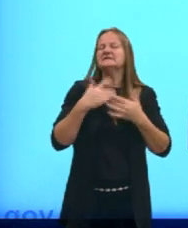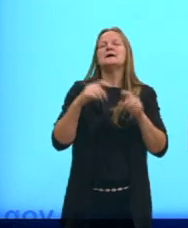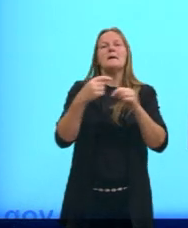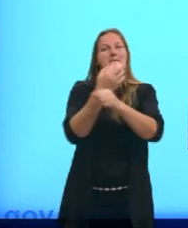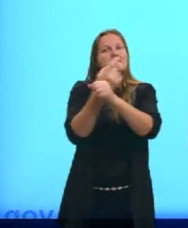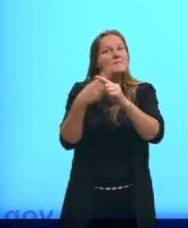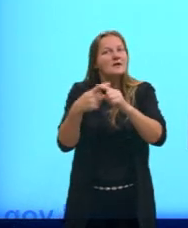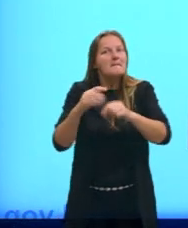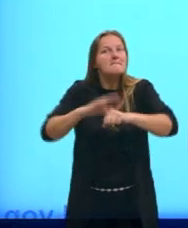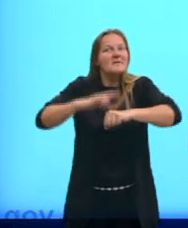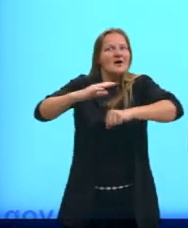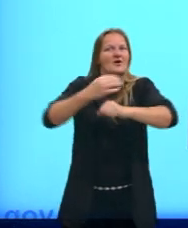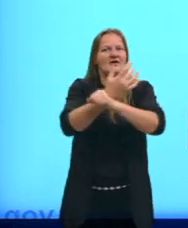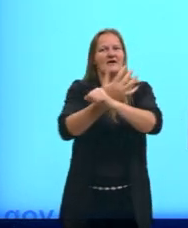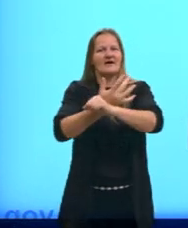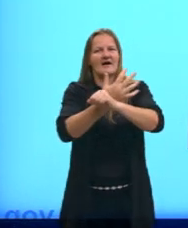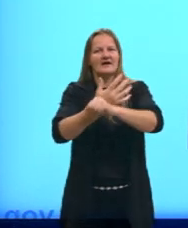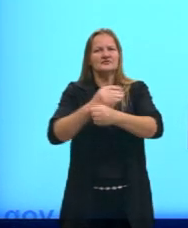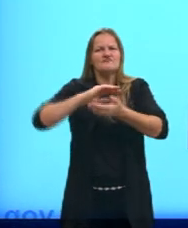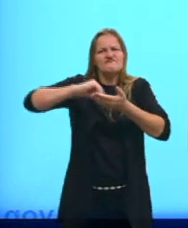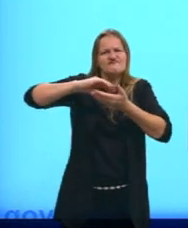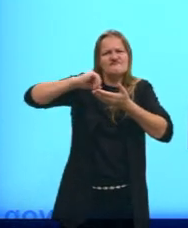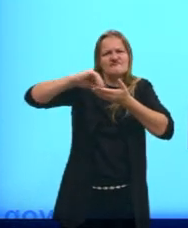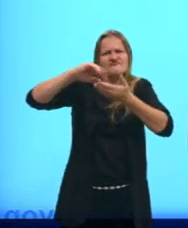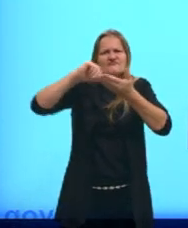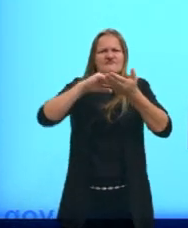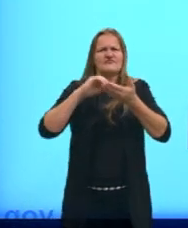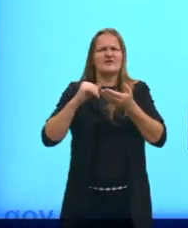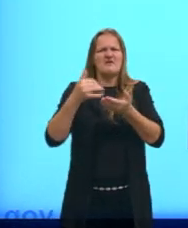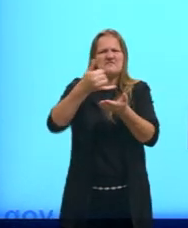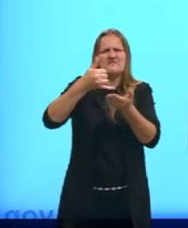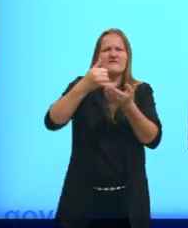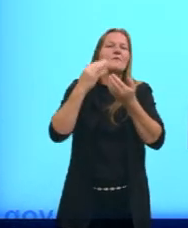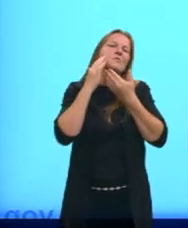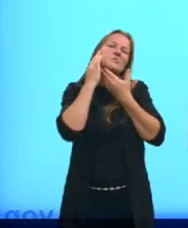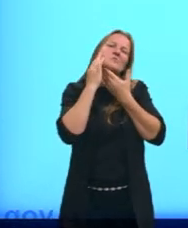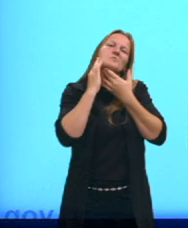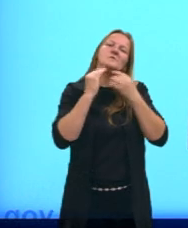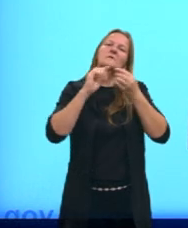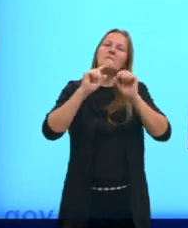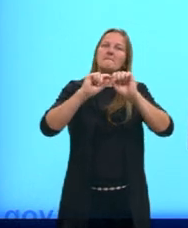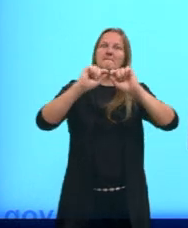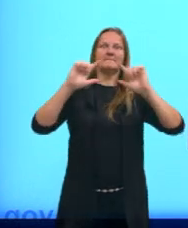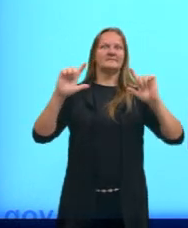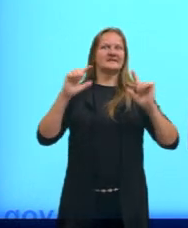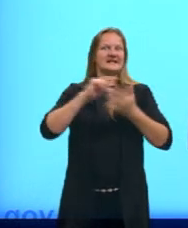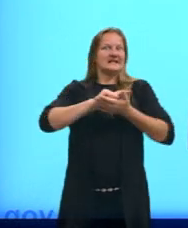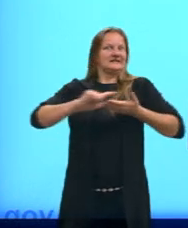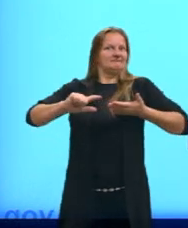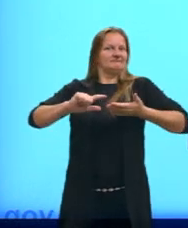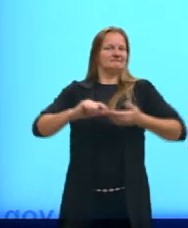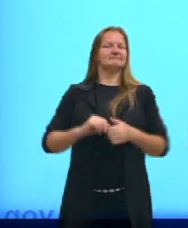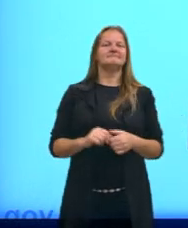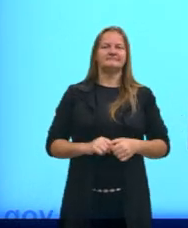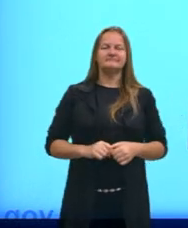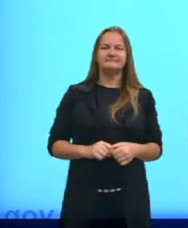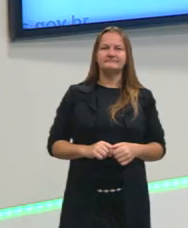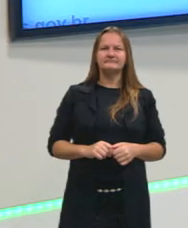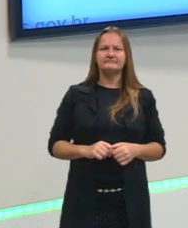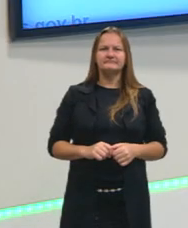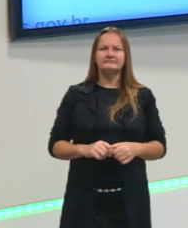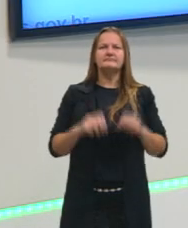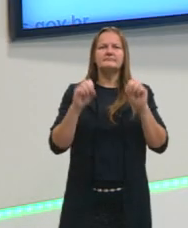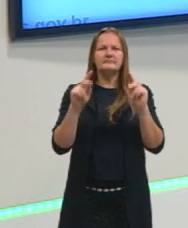ácido para remover essa gordura aí os nossos remover e deixar nossa pele aí mais limpinha Ah tá